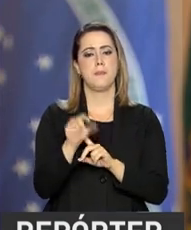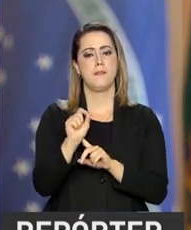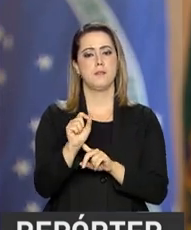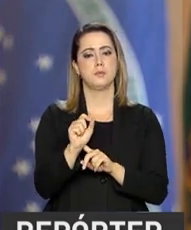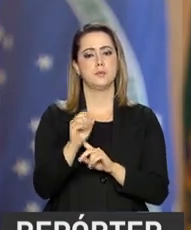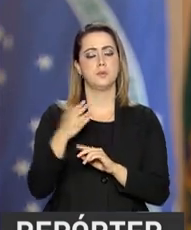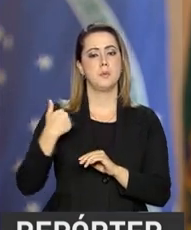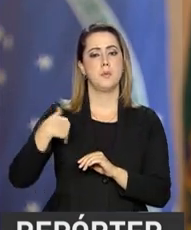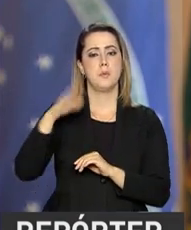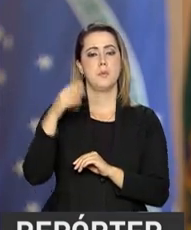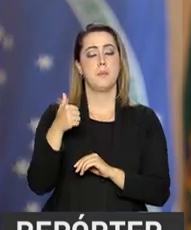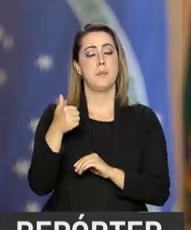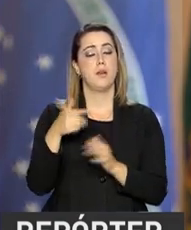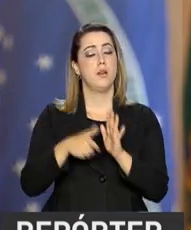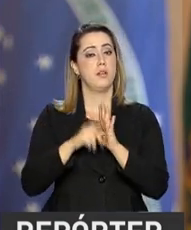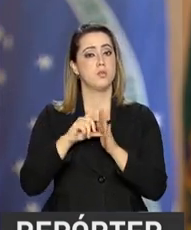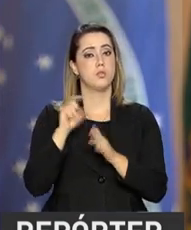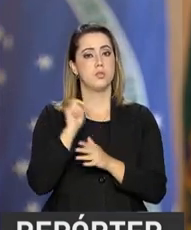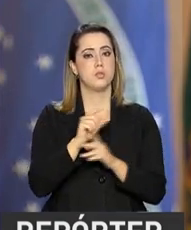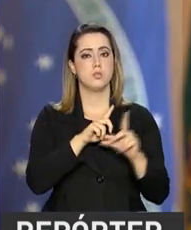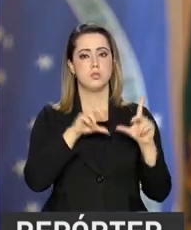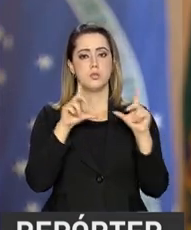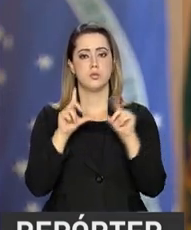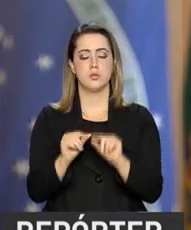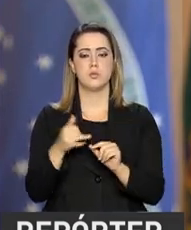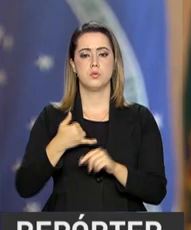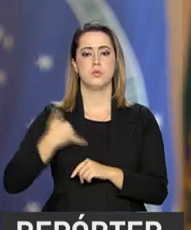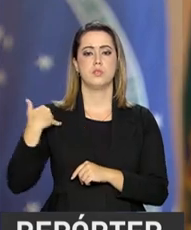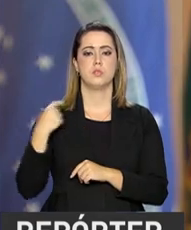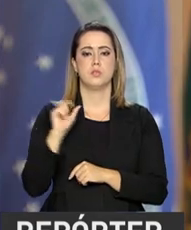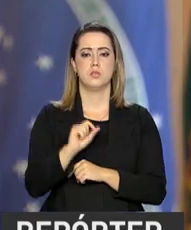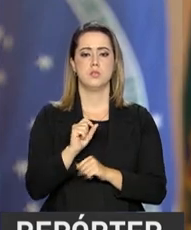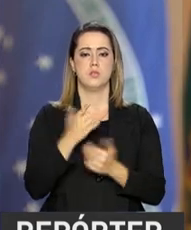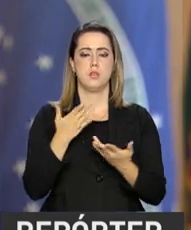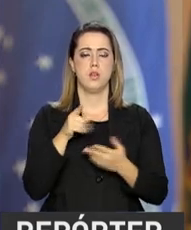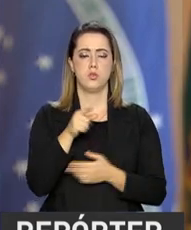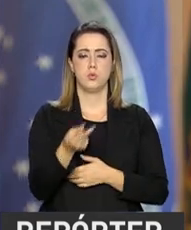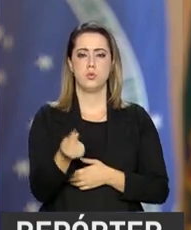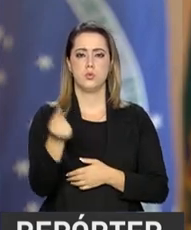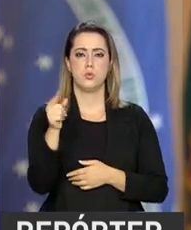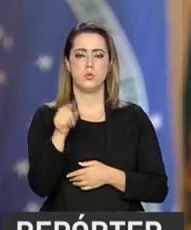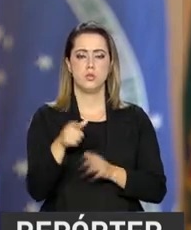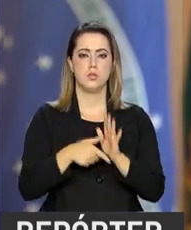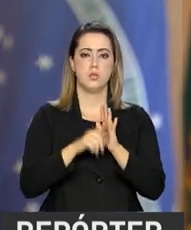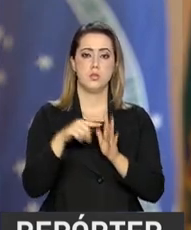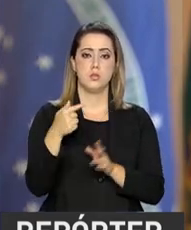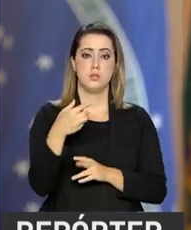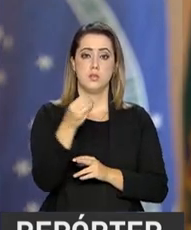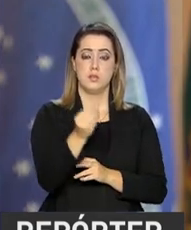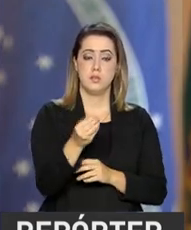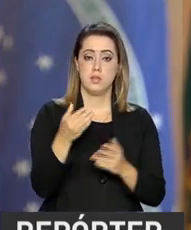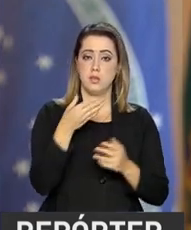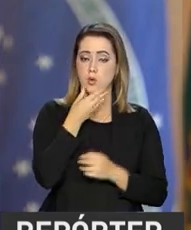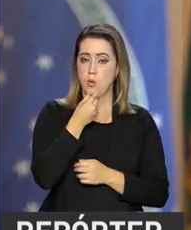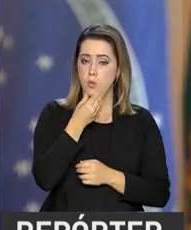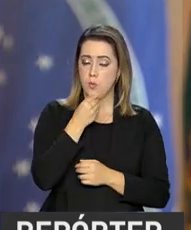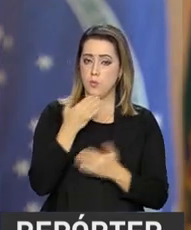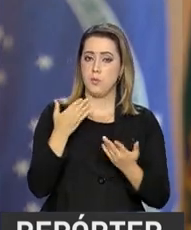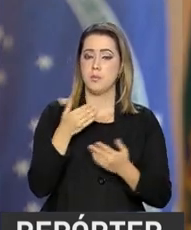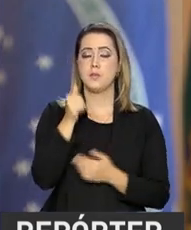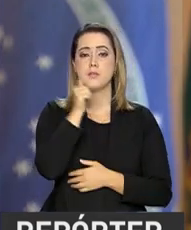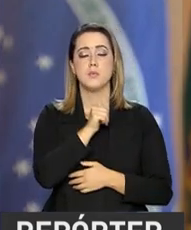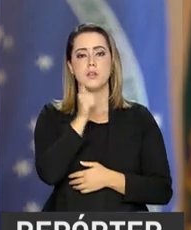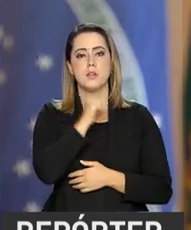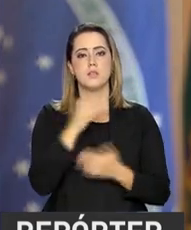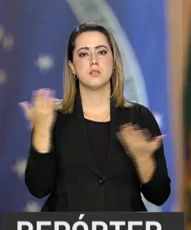PIS/PASEP mais cedo. Reduzimos a idade mínima para esse saque. Era de 70 anos para homens e